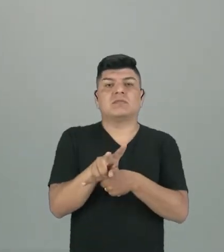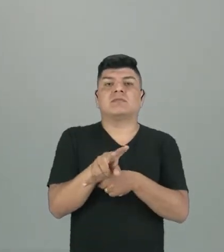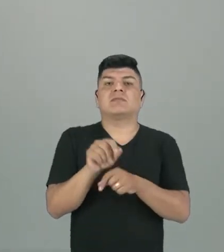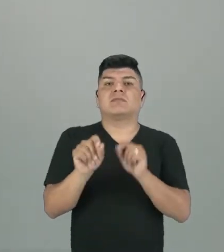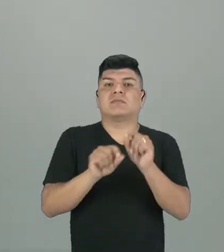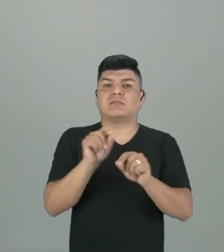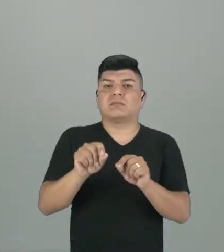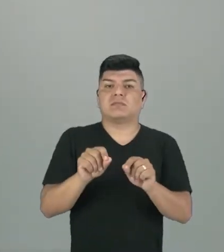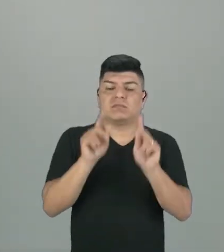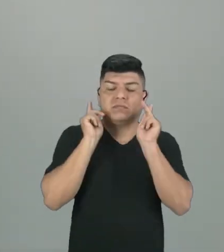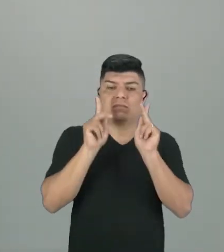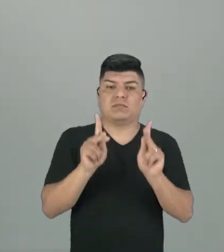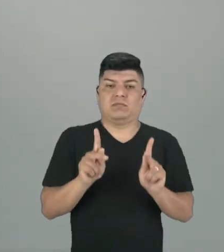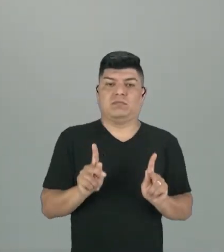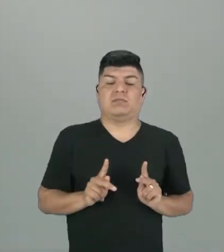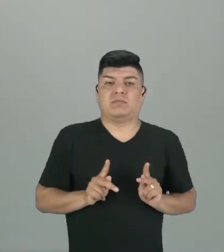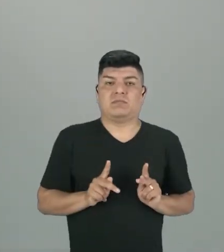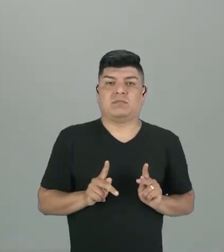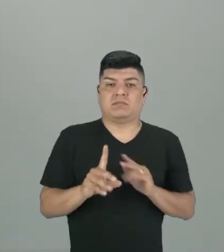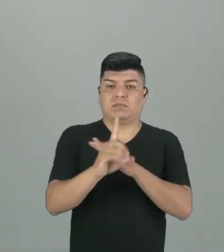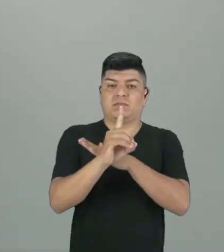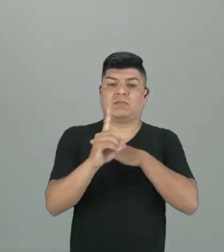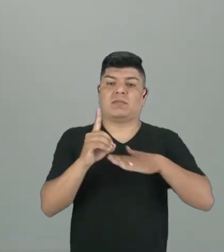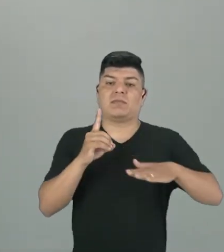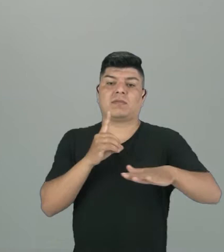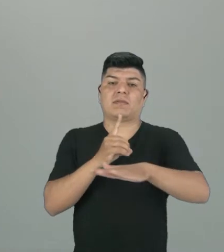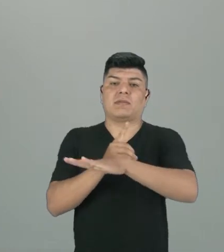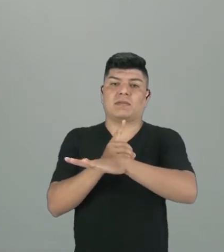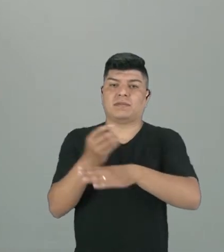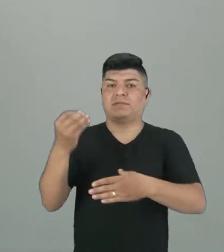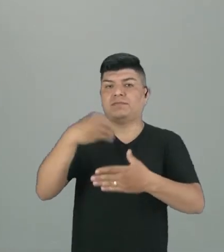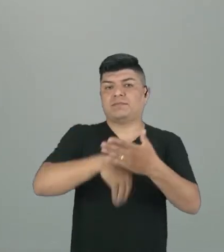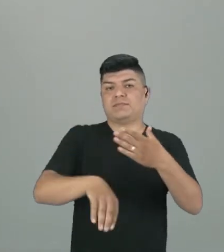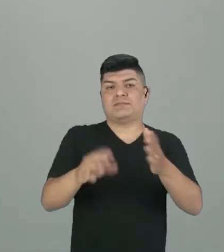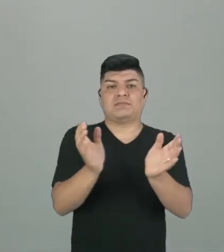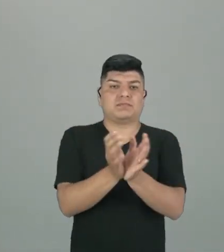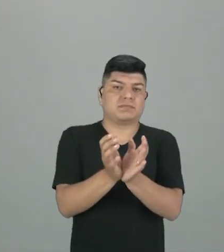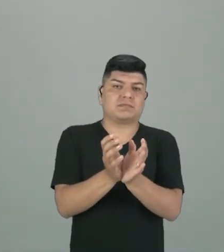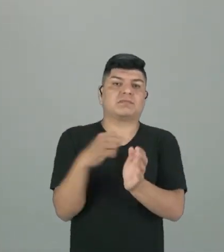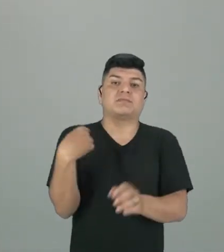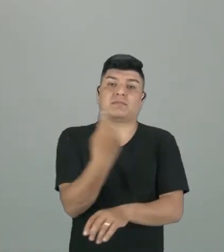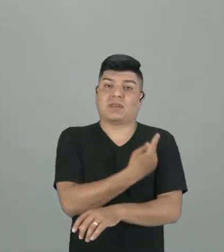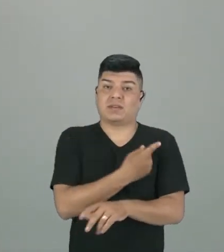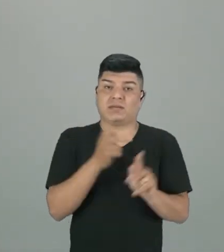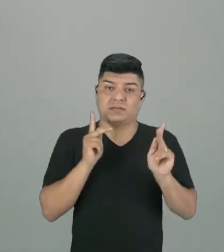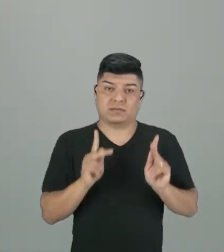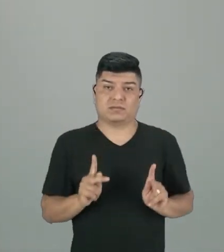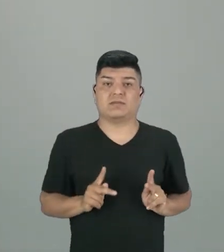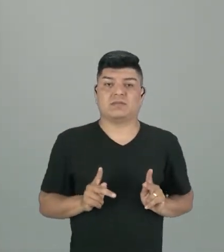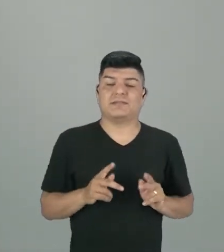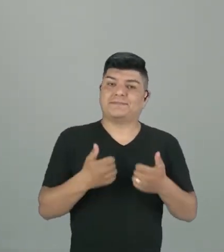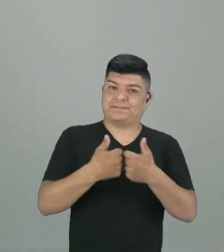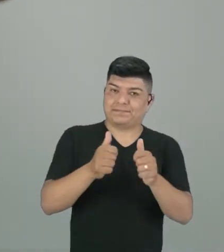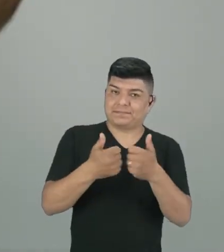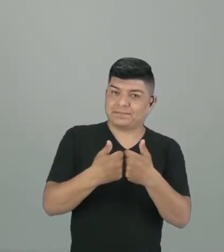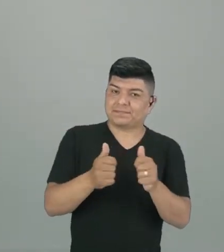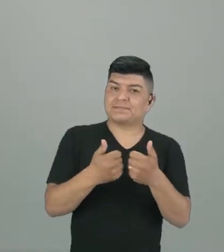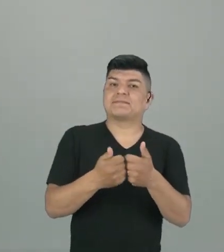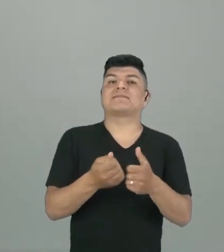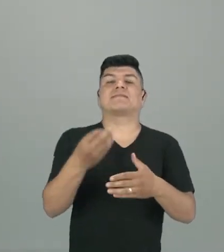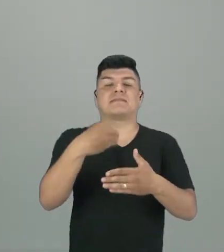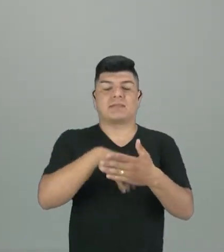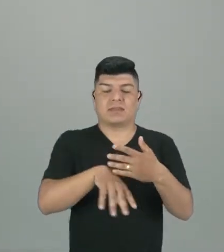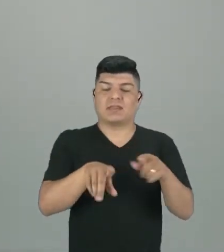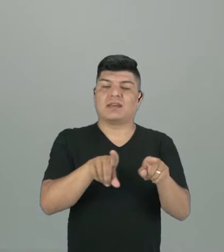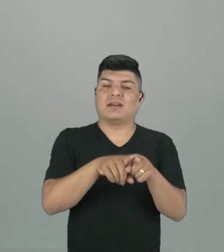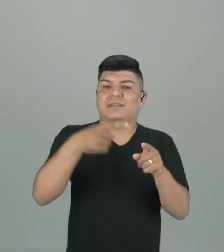o comportamento na sociedade, dentro do coletivo, o nosso comportamento dentro do ônibus, o nosso comportamento